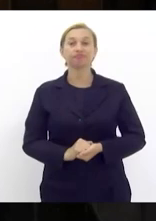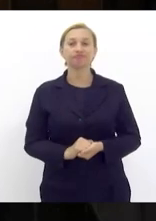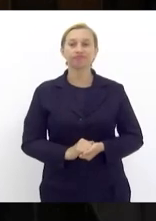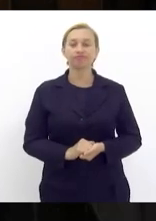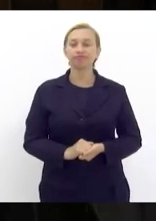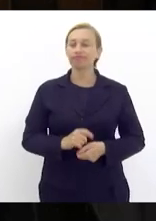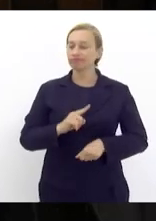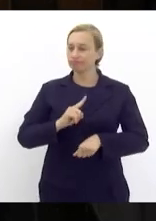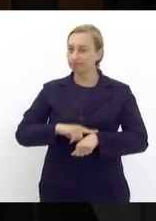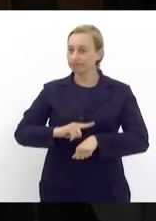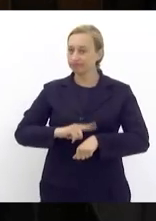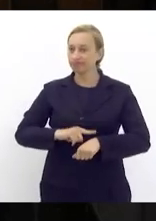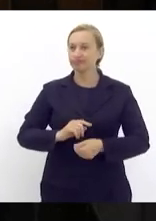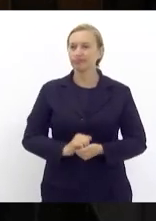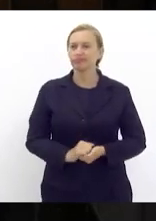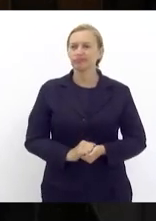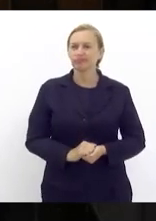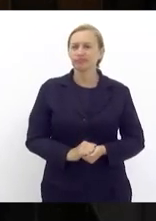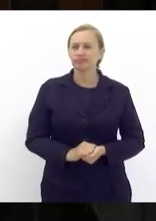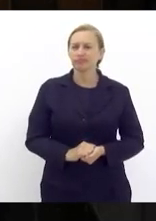esse momento.